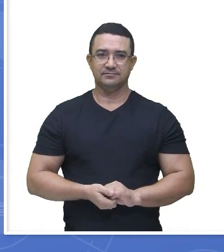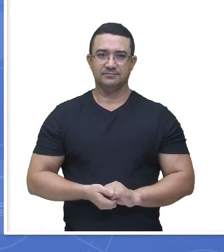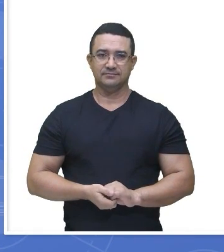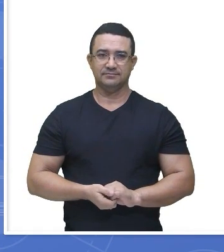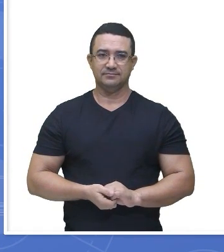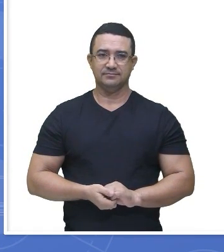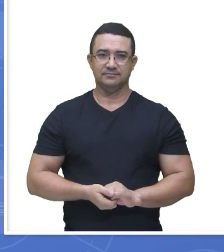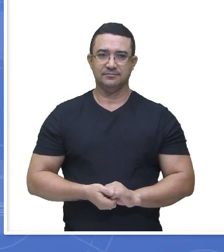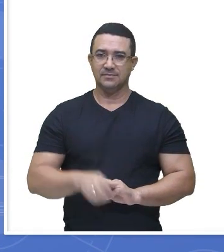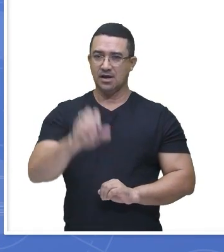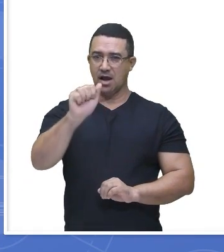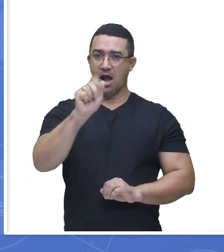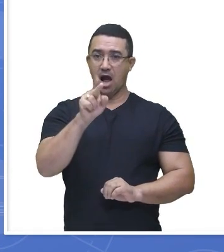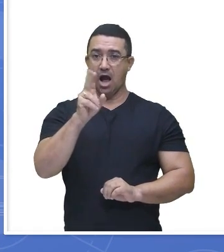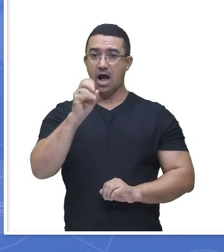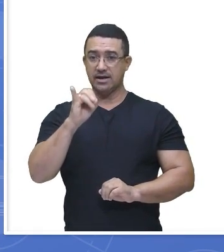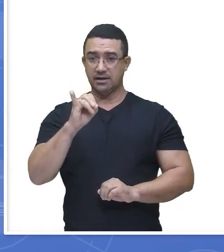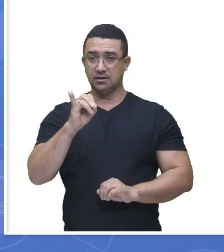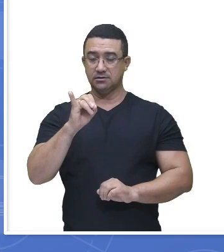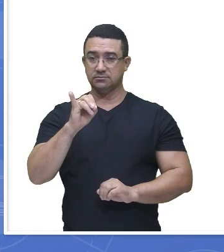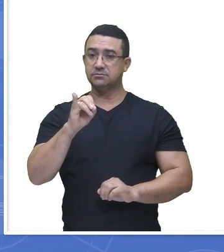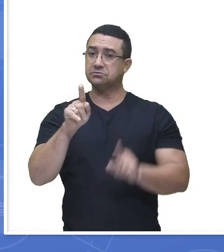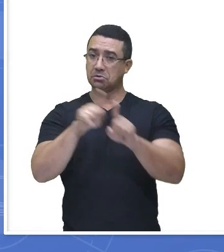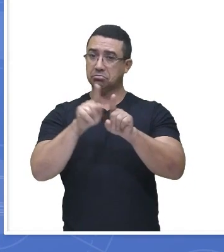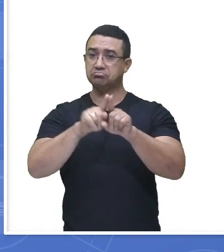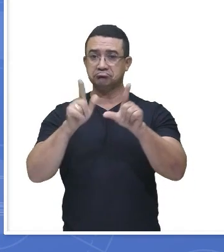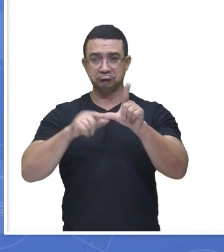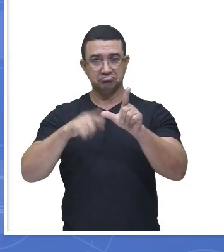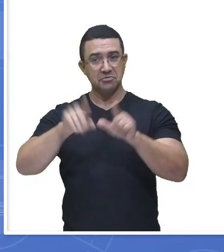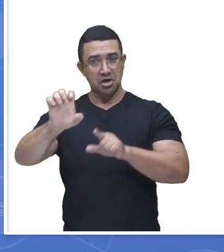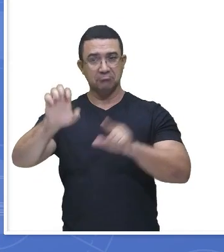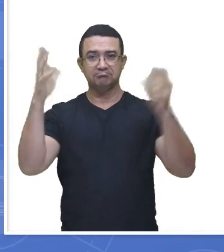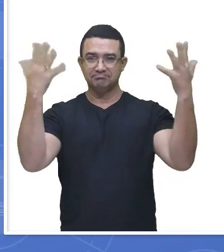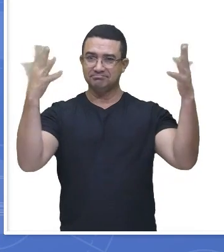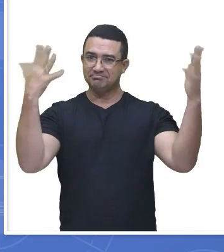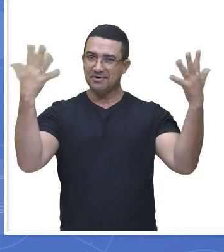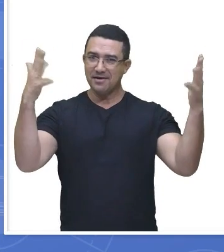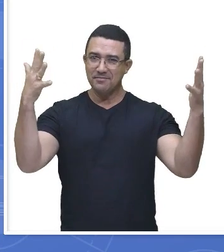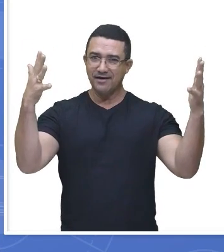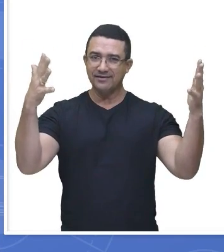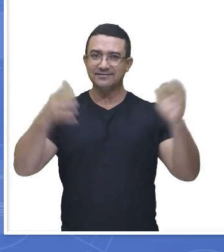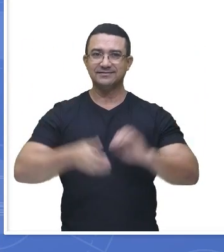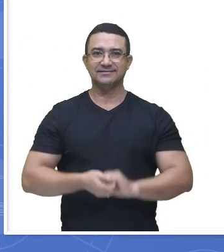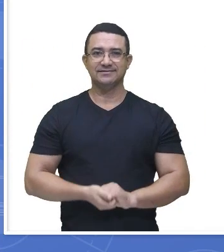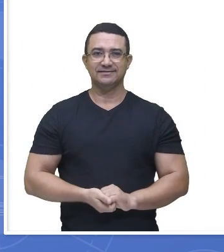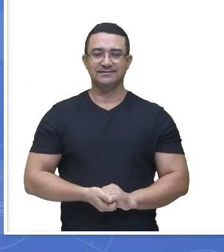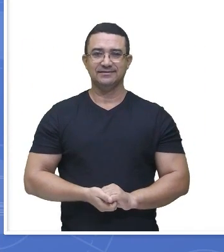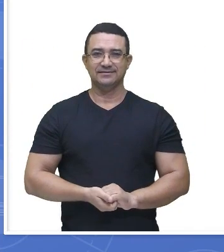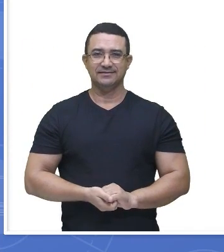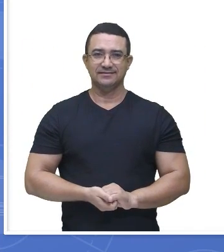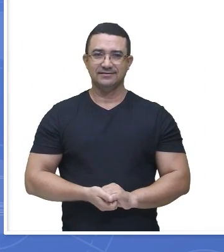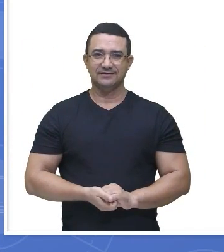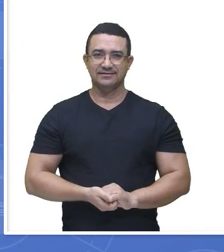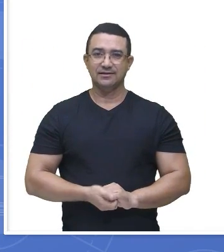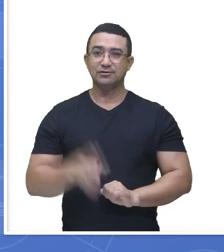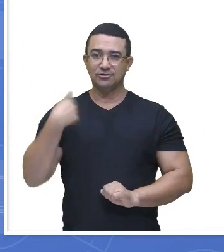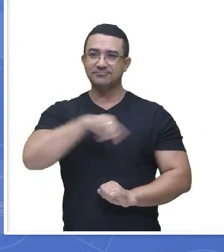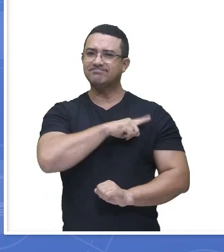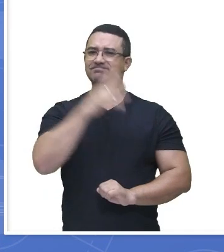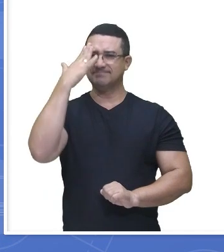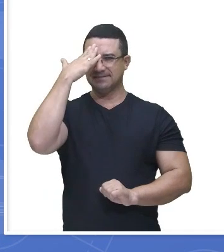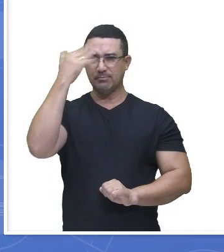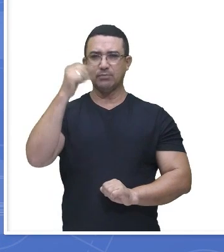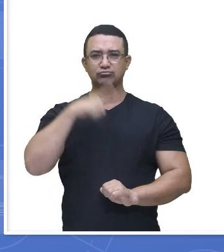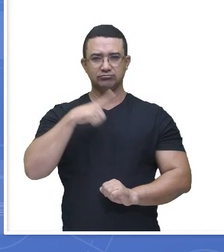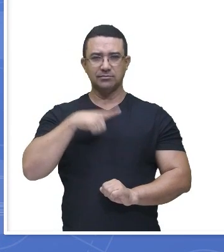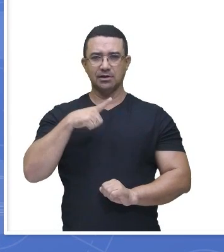O Ari, a alternativa é. Parabéns, Ari. Muito bem. Pessoal, nós sabemos que